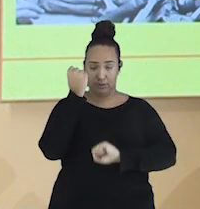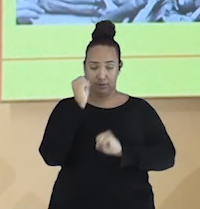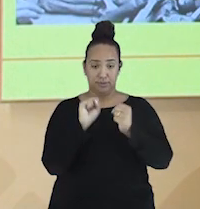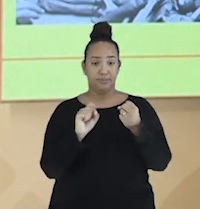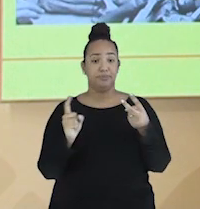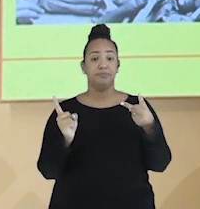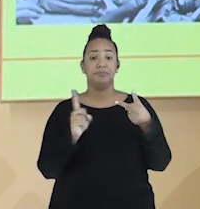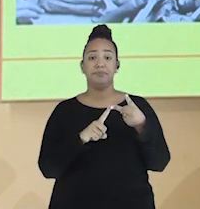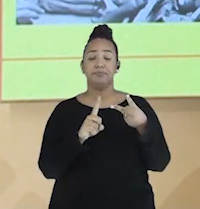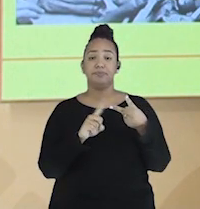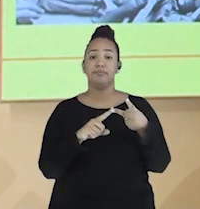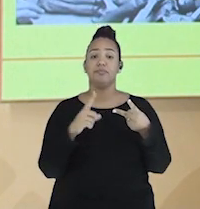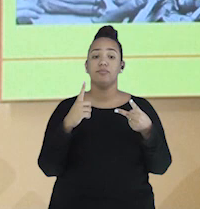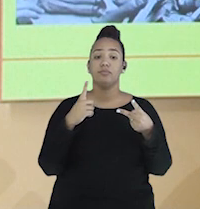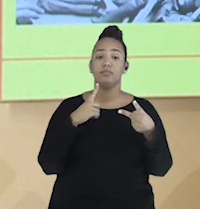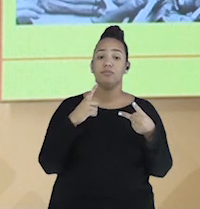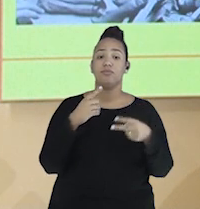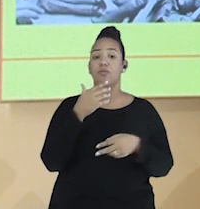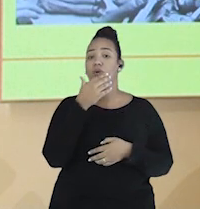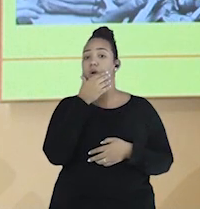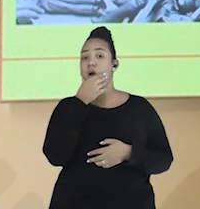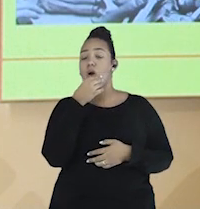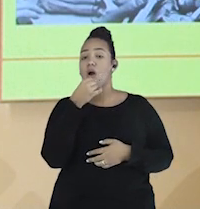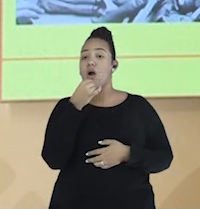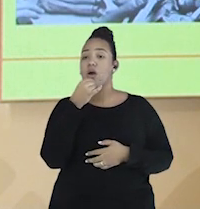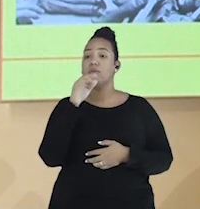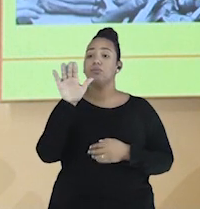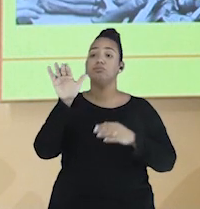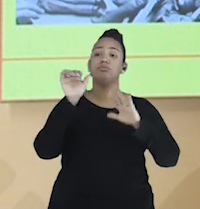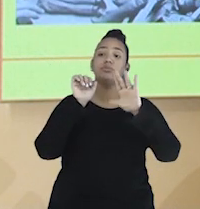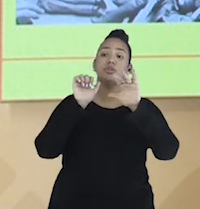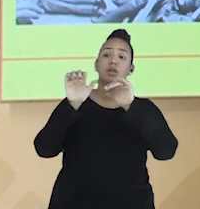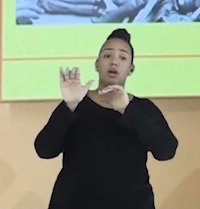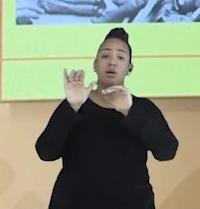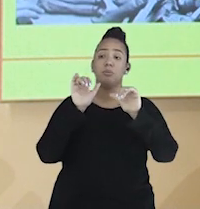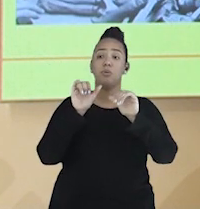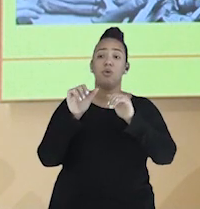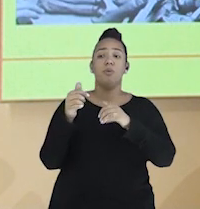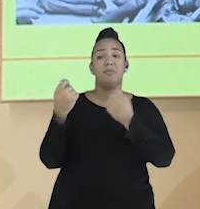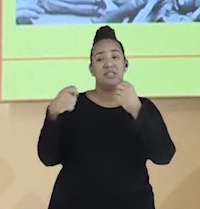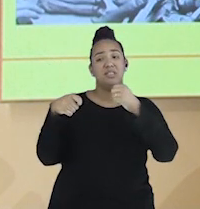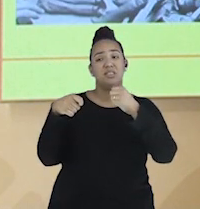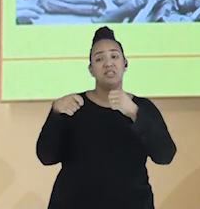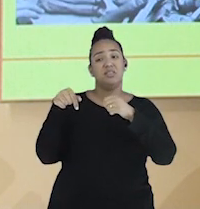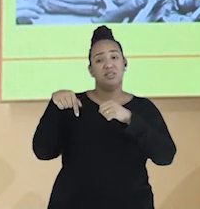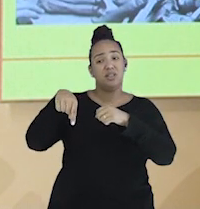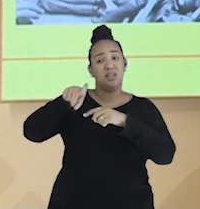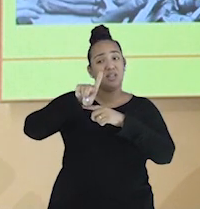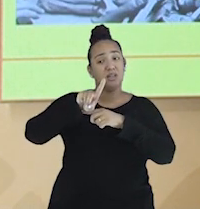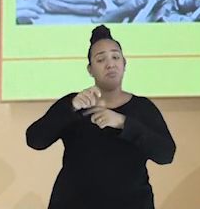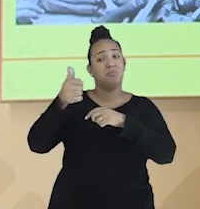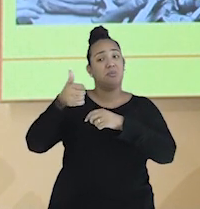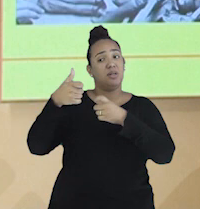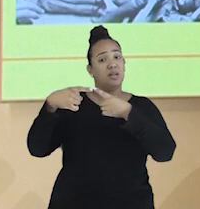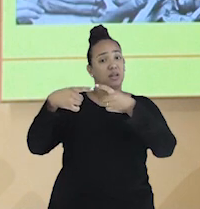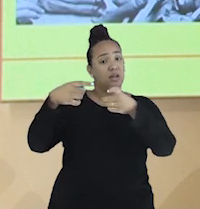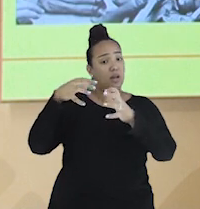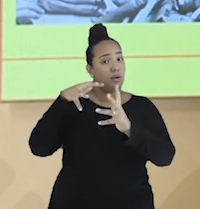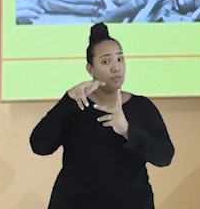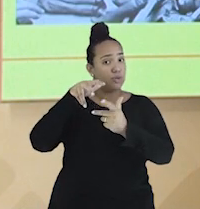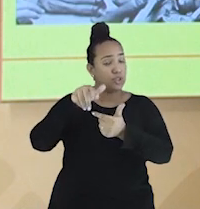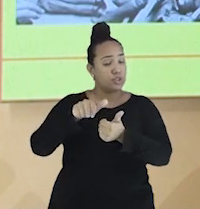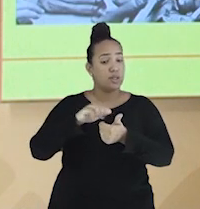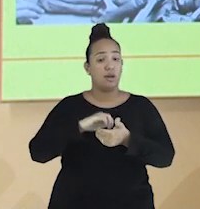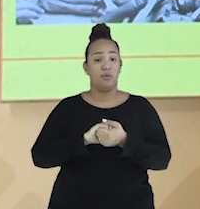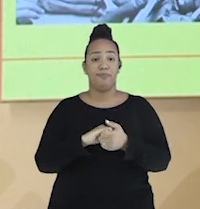segunda, muitos homens foram convocados para se apresentarem na Primeira Guerra Mundial. E as mulheres